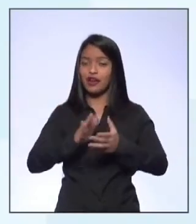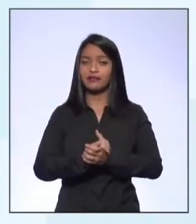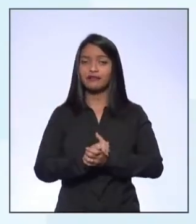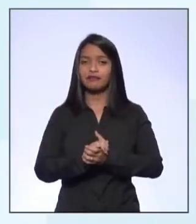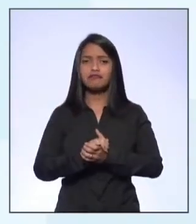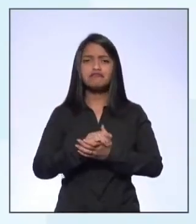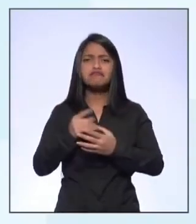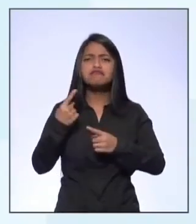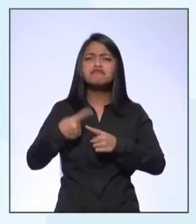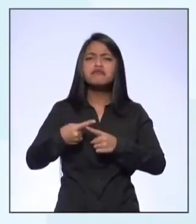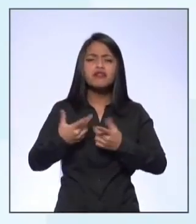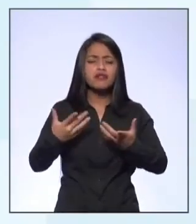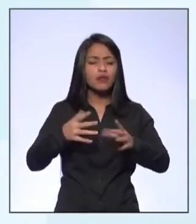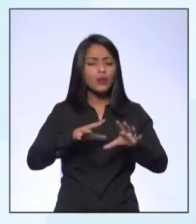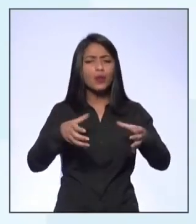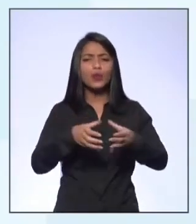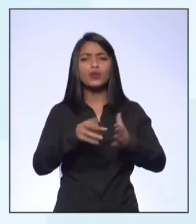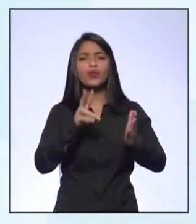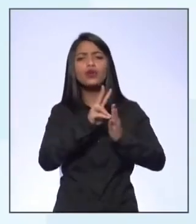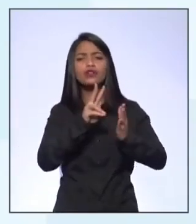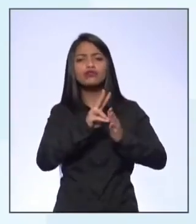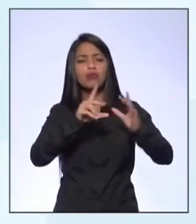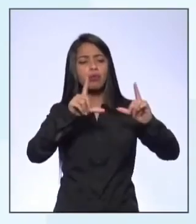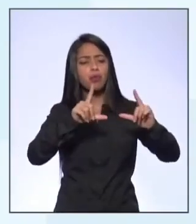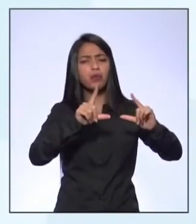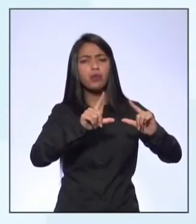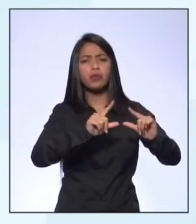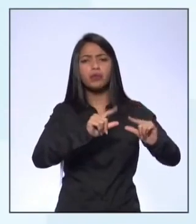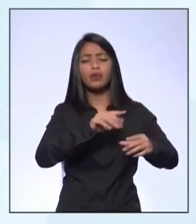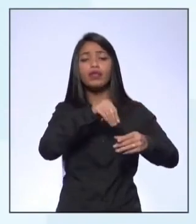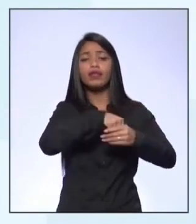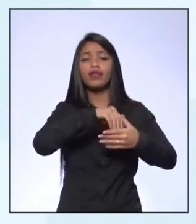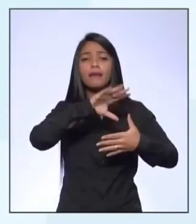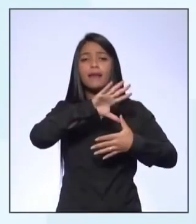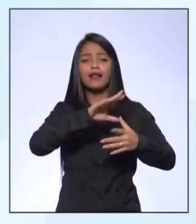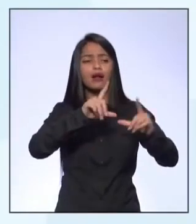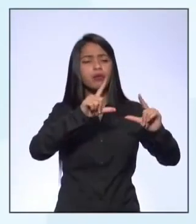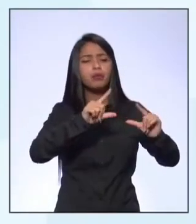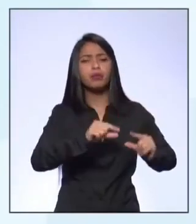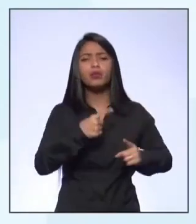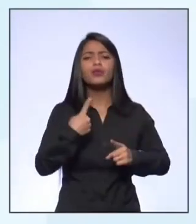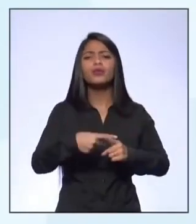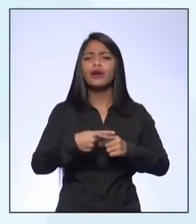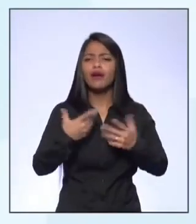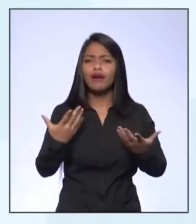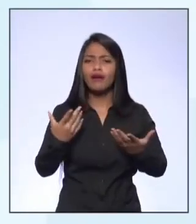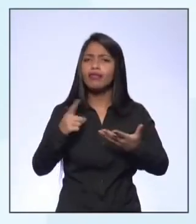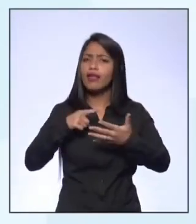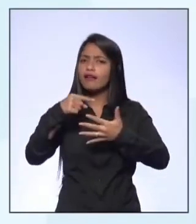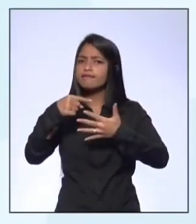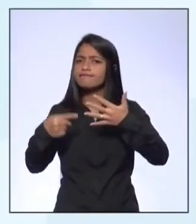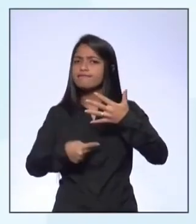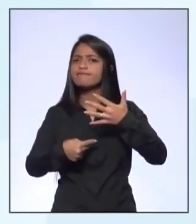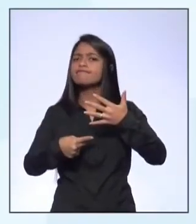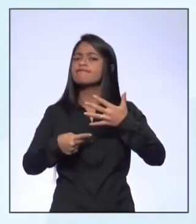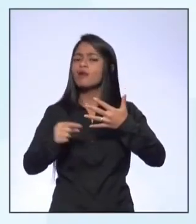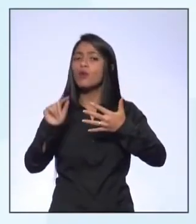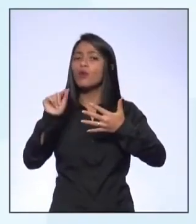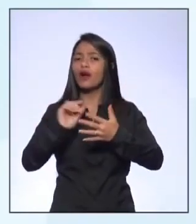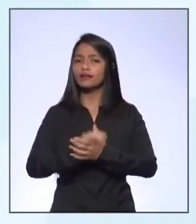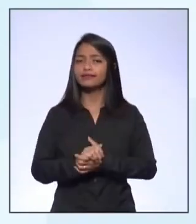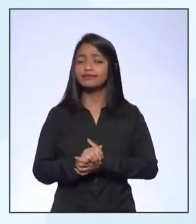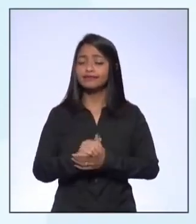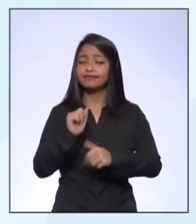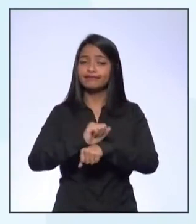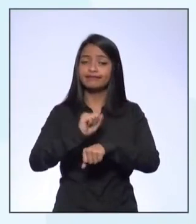fatores contribuíram para o desaparecimento das civilizações indígenas na América Espanhola? Tem